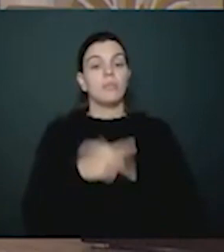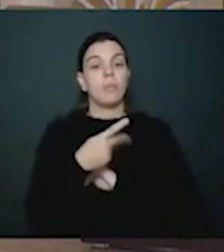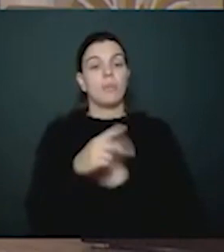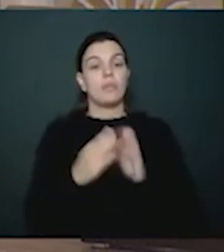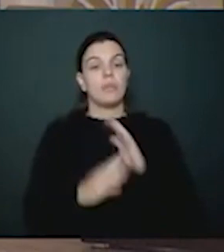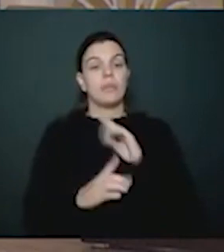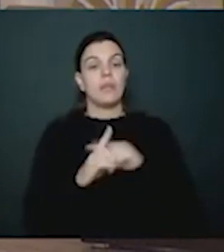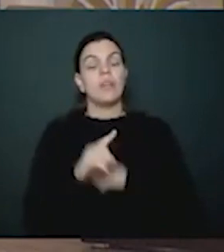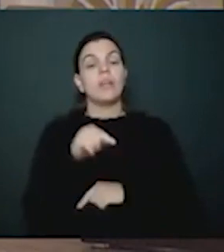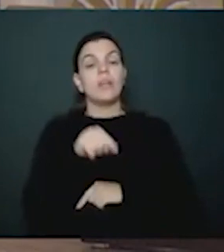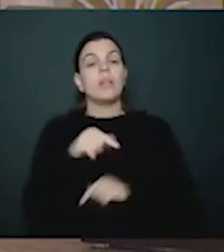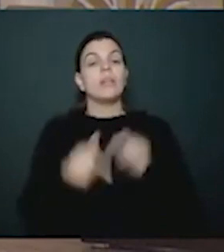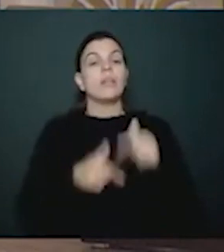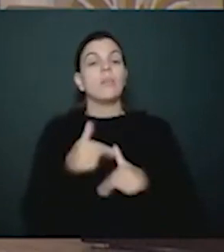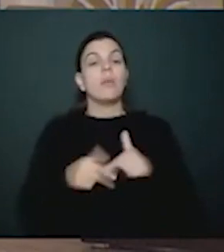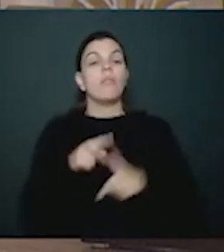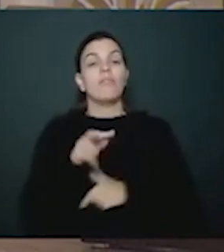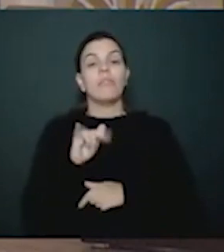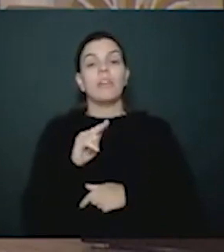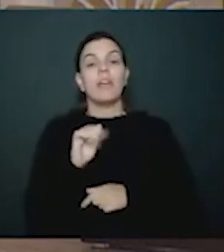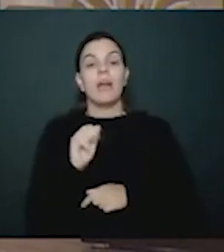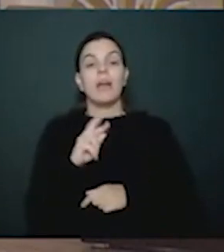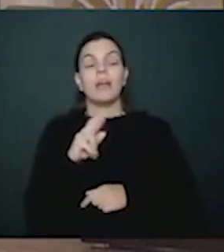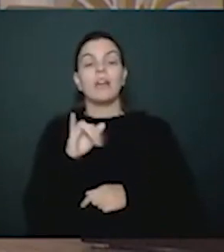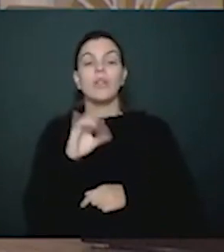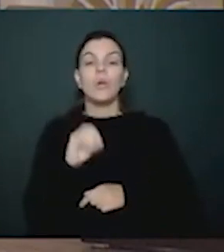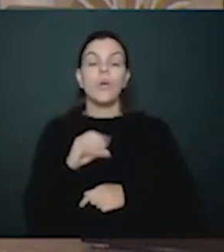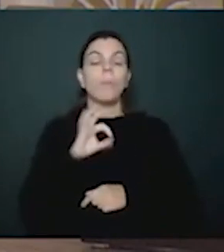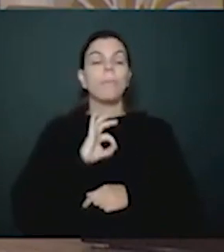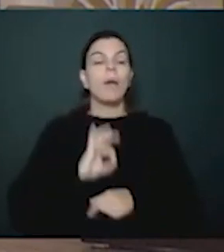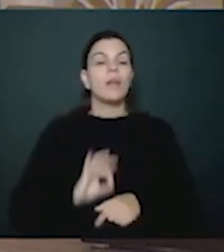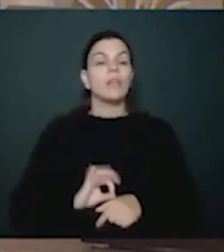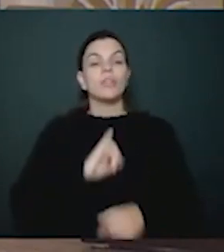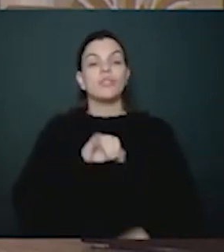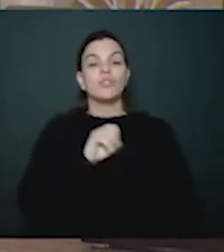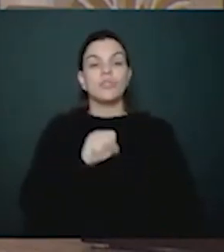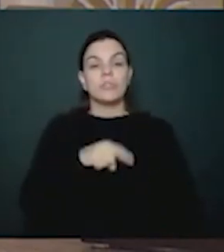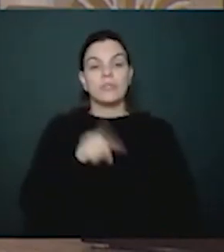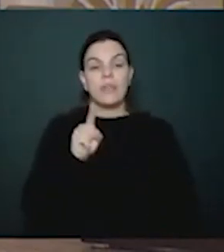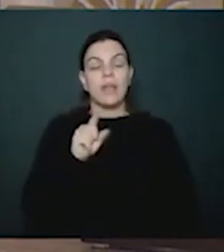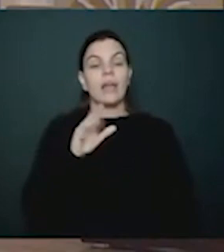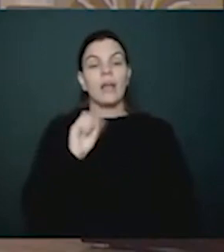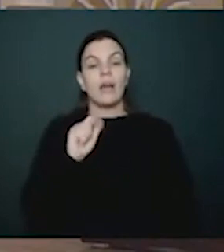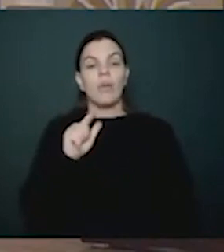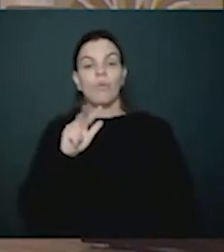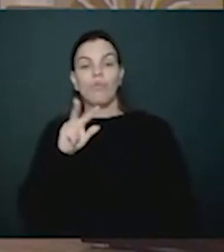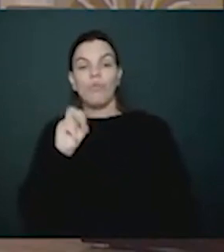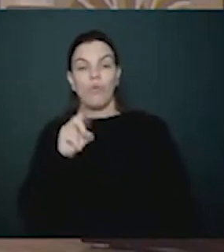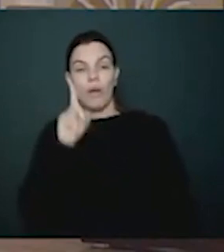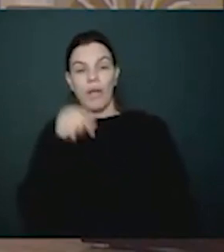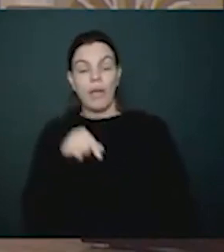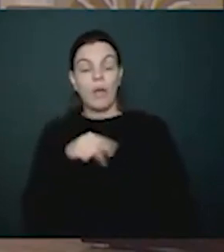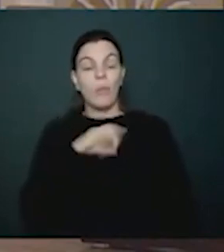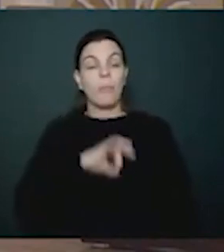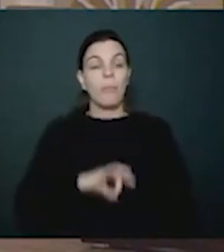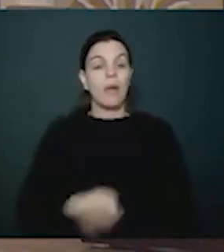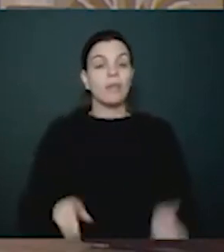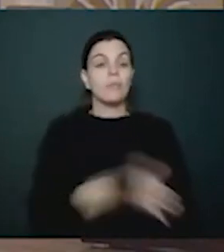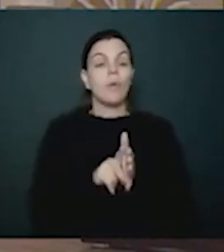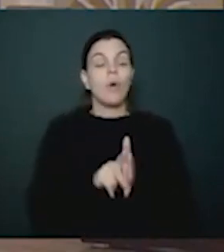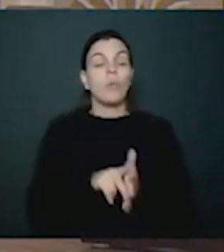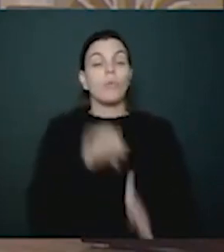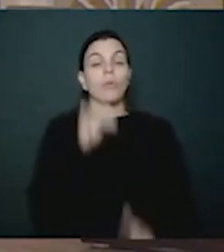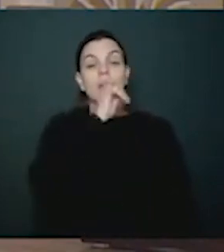vigário paroquial o padre José Calvi, que é um missionário italiano, hoje considerado servo de Deus e